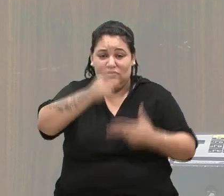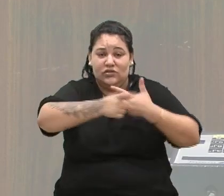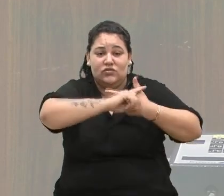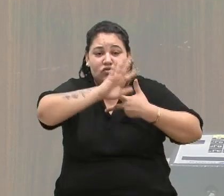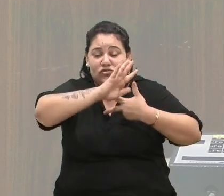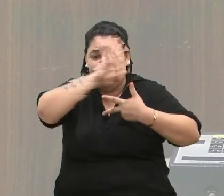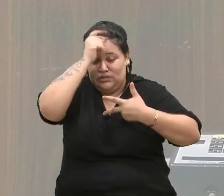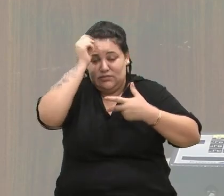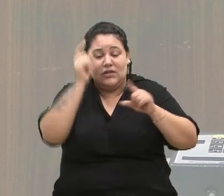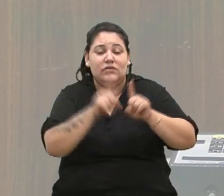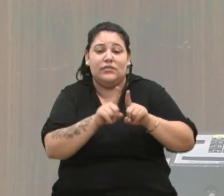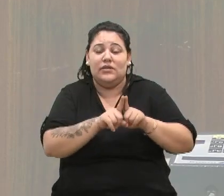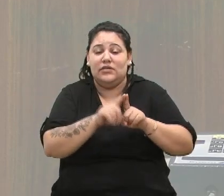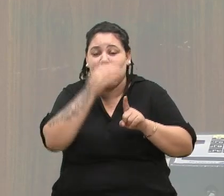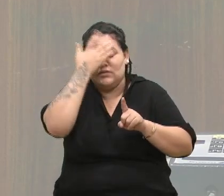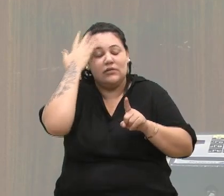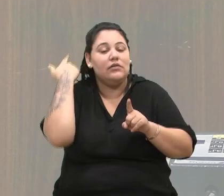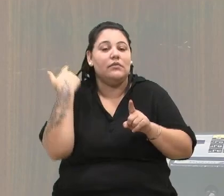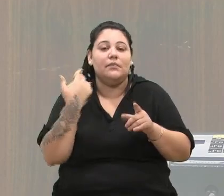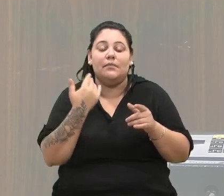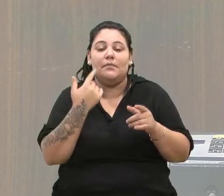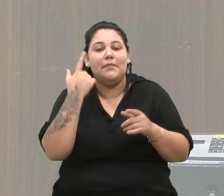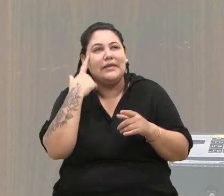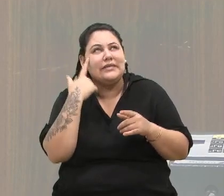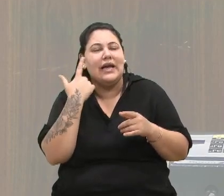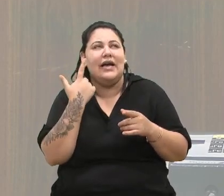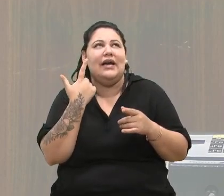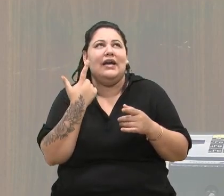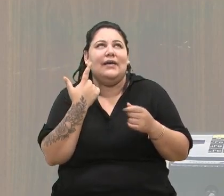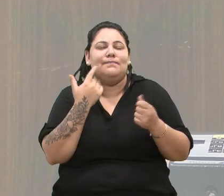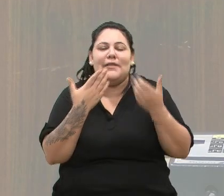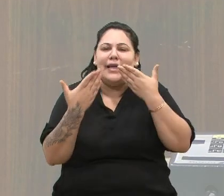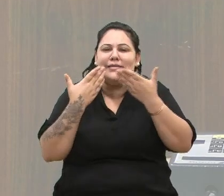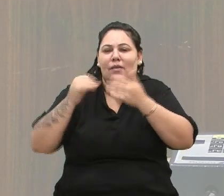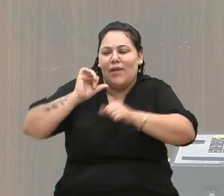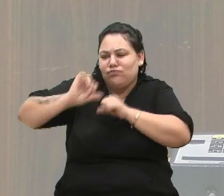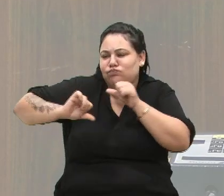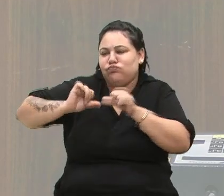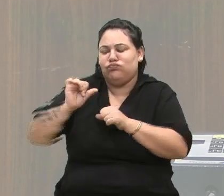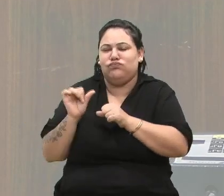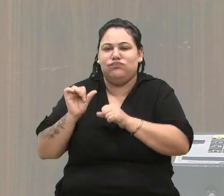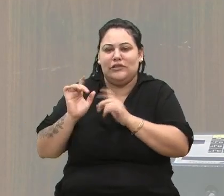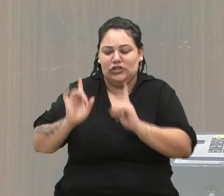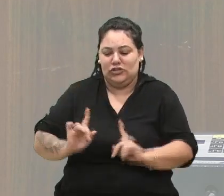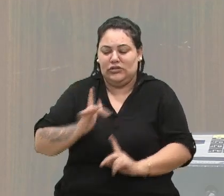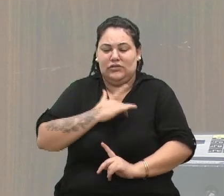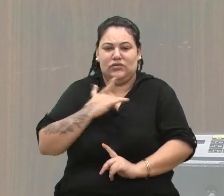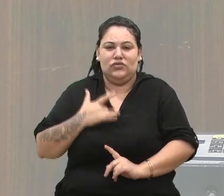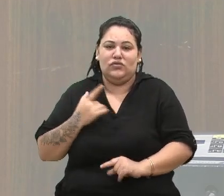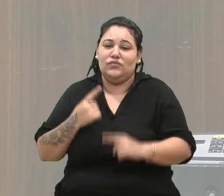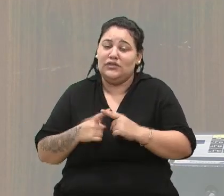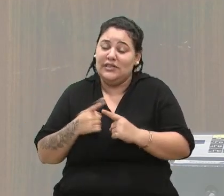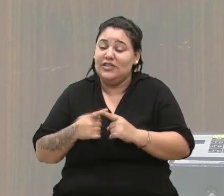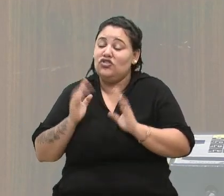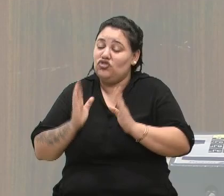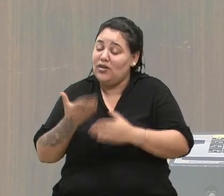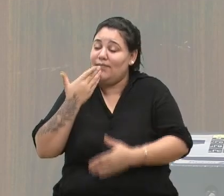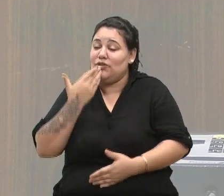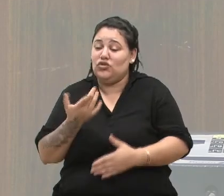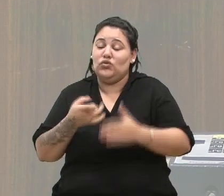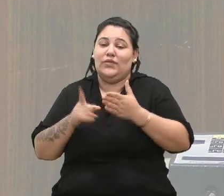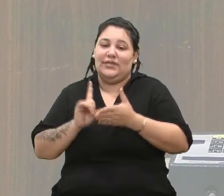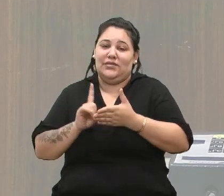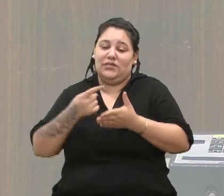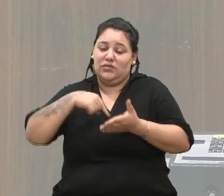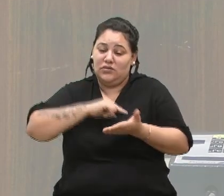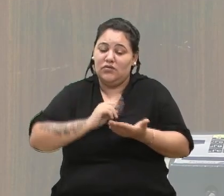Municipal, pensar e refletir uma mudança sobre a gestão da saúde. Era a nossa solicitação e continua,